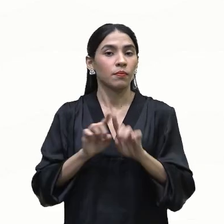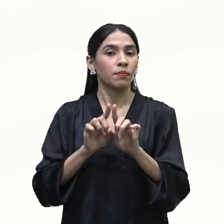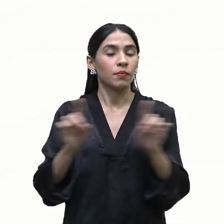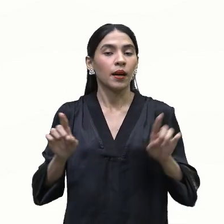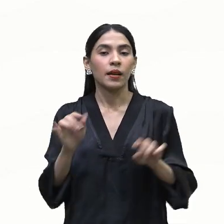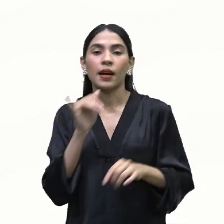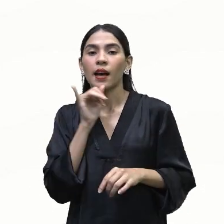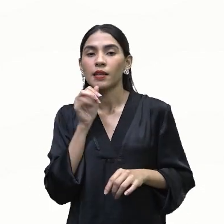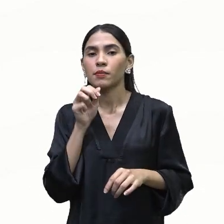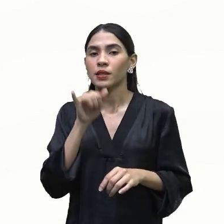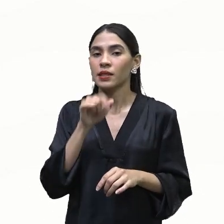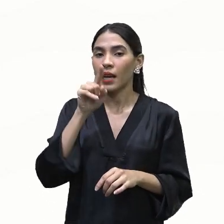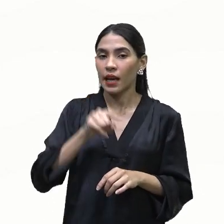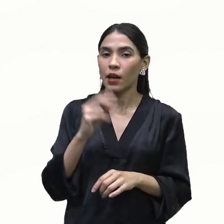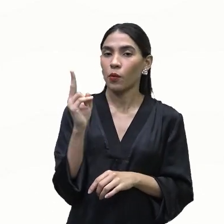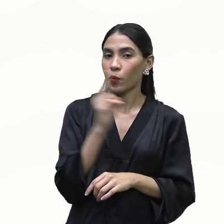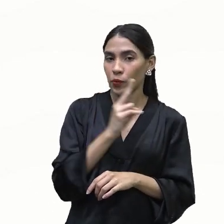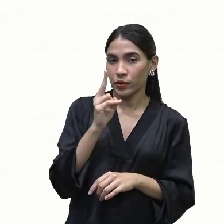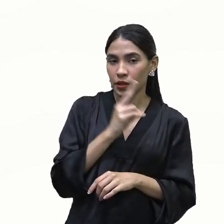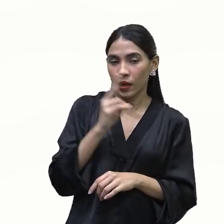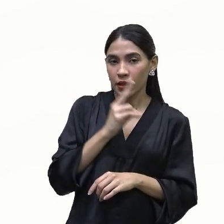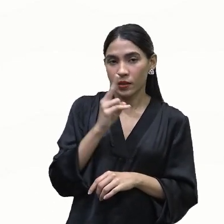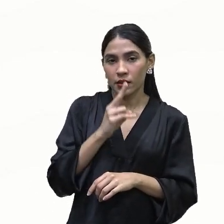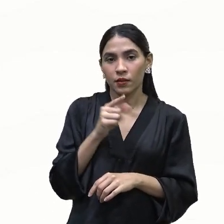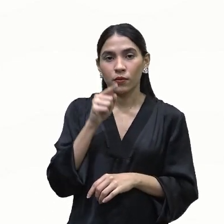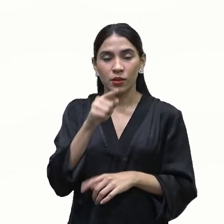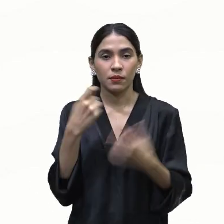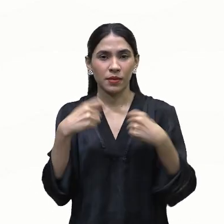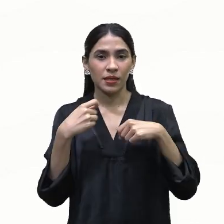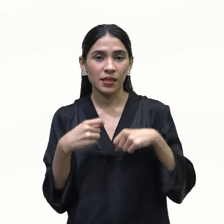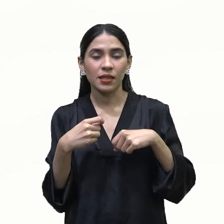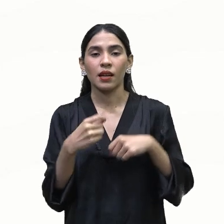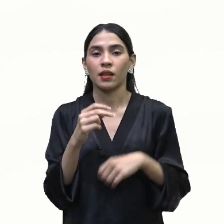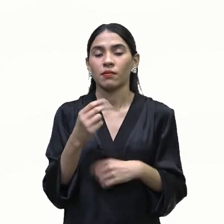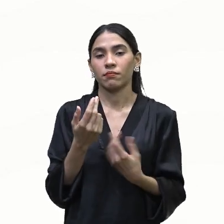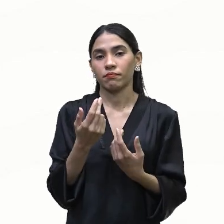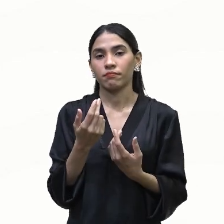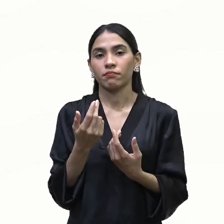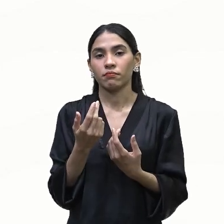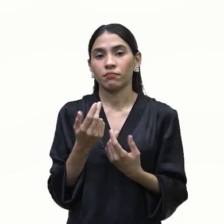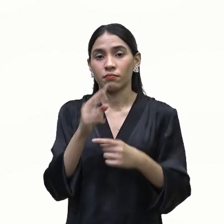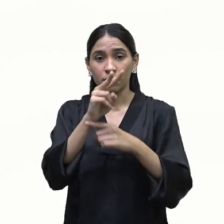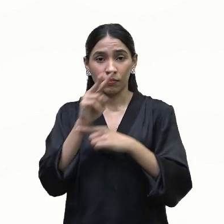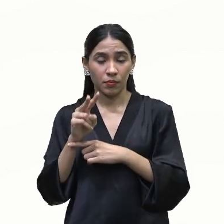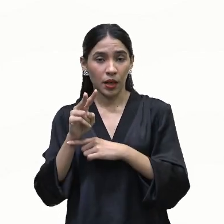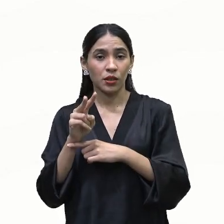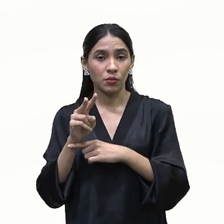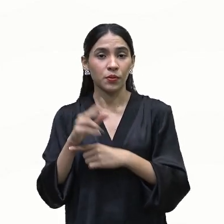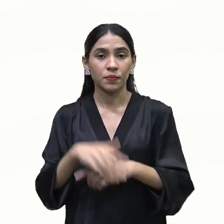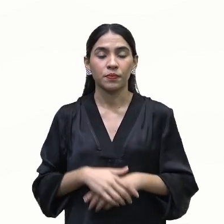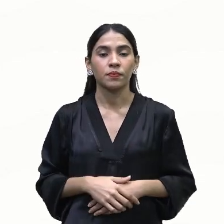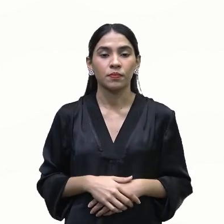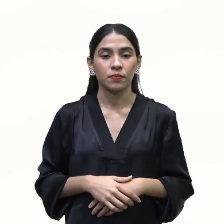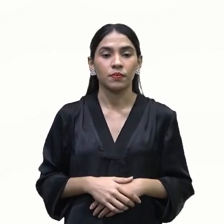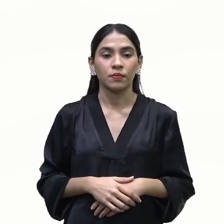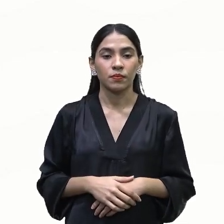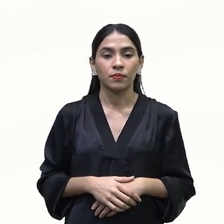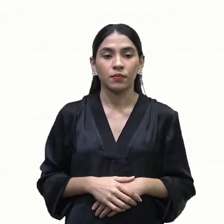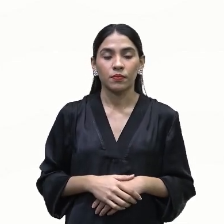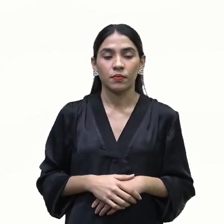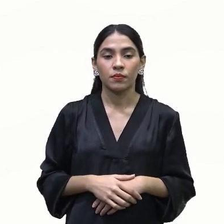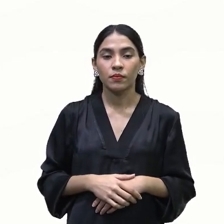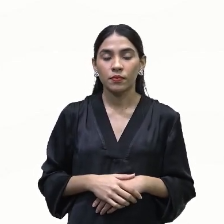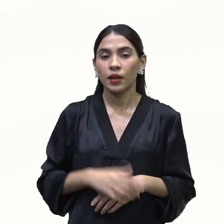um caso necessário, um caso urgente, de você precisar realizar esse tipo de ação, então você tem